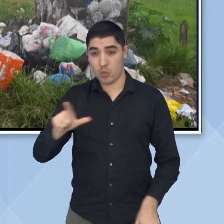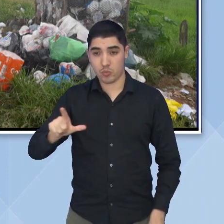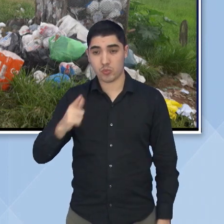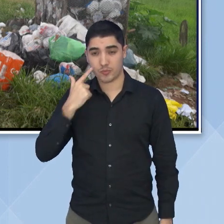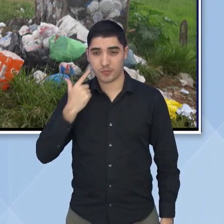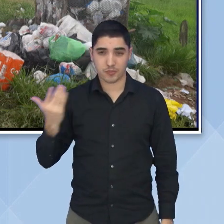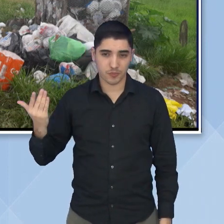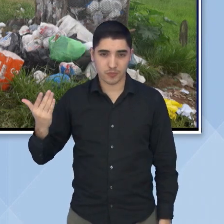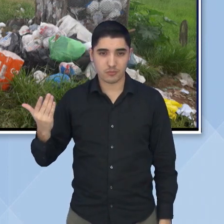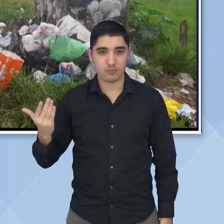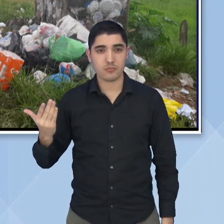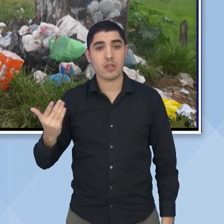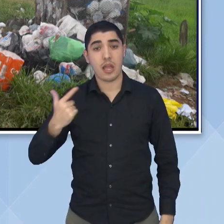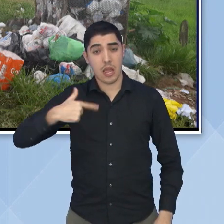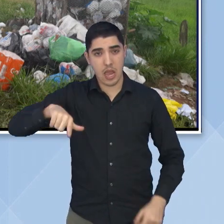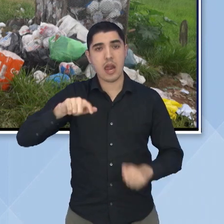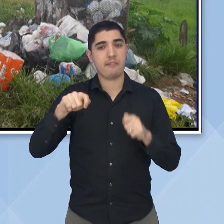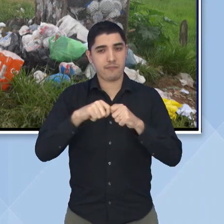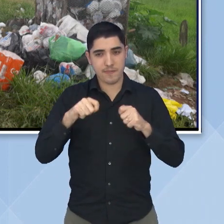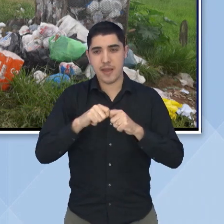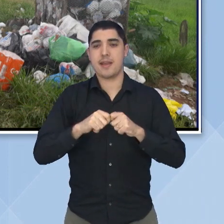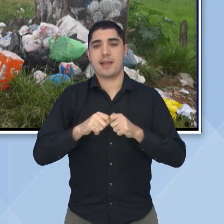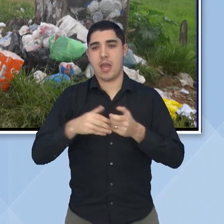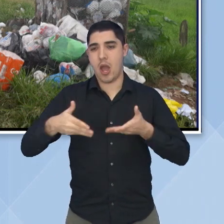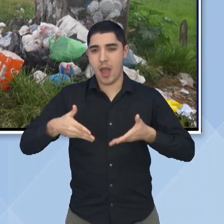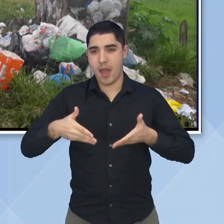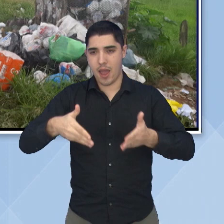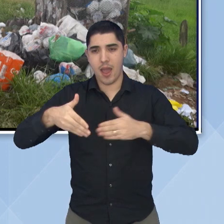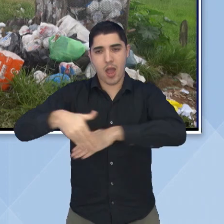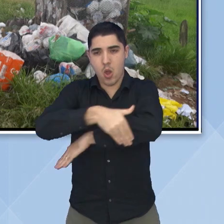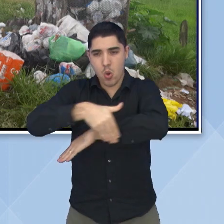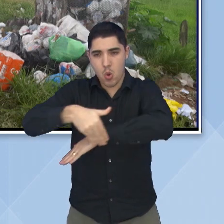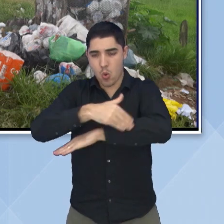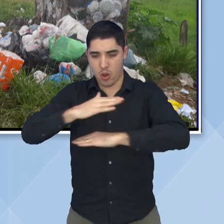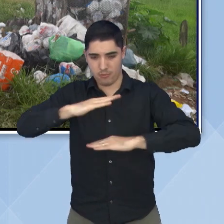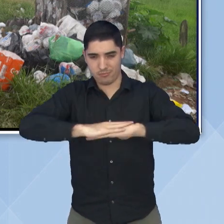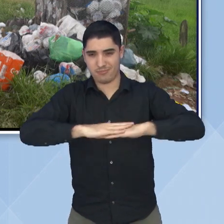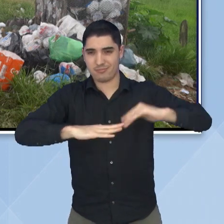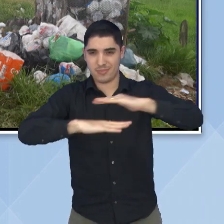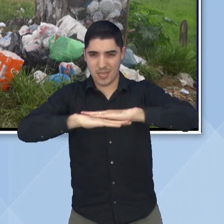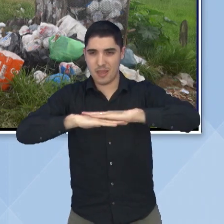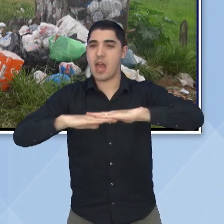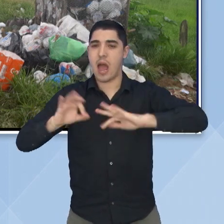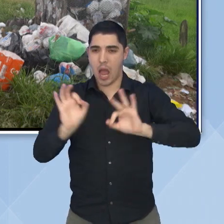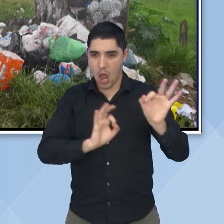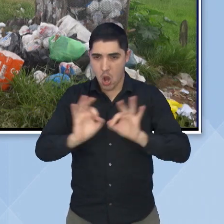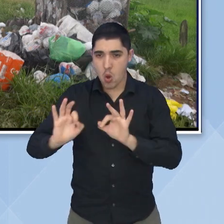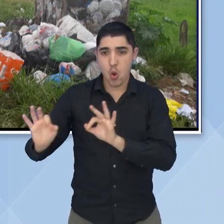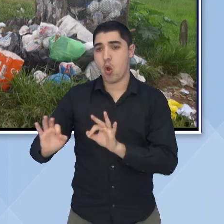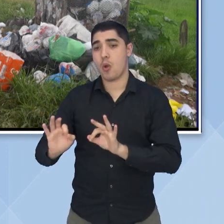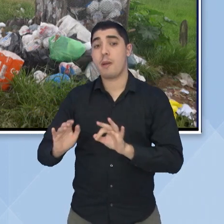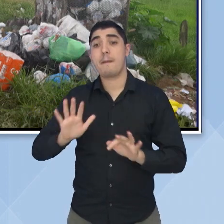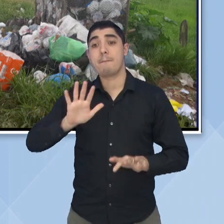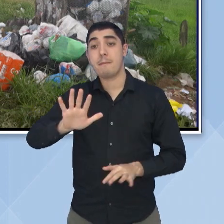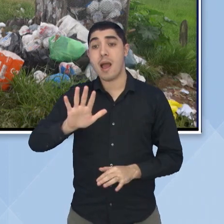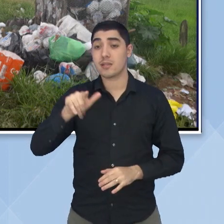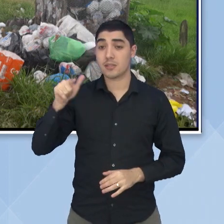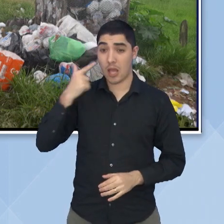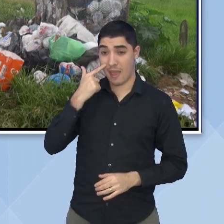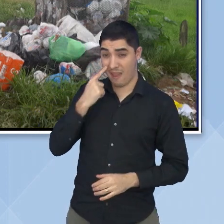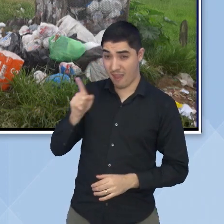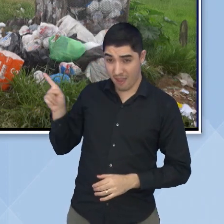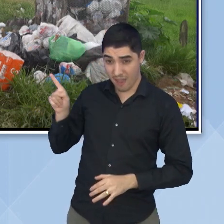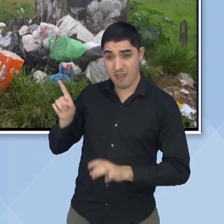Estão refazendo asfaltos, manutenção de algumas estradas na área central, e estão deixando essa